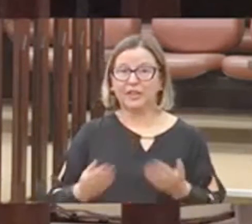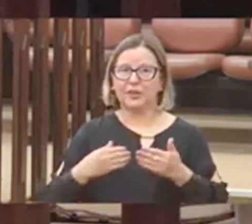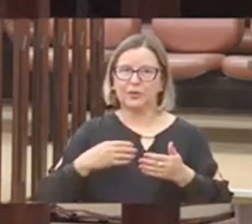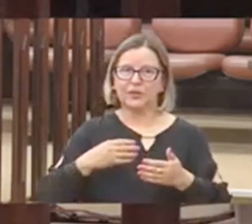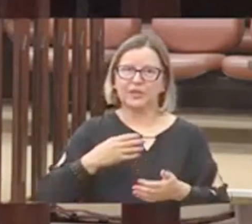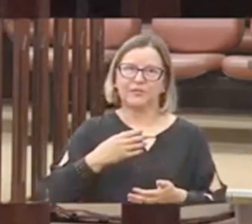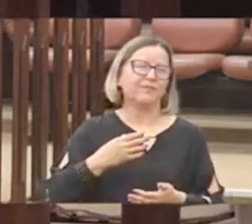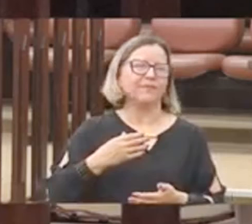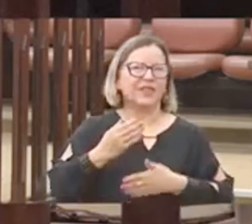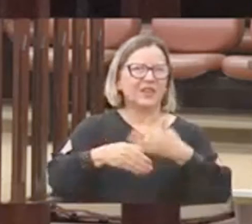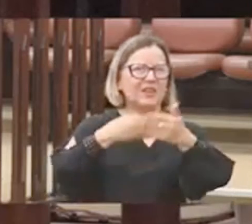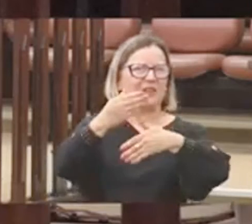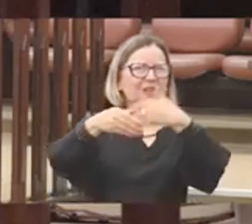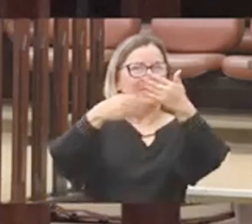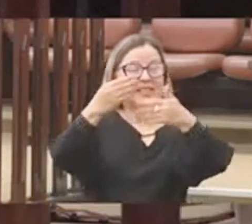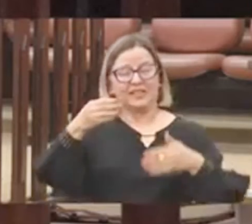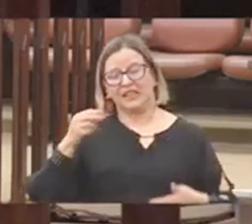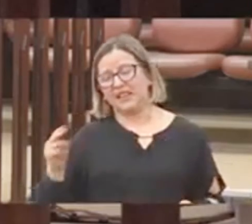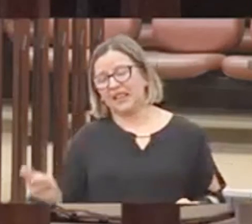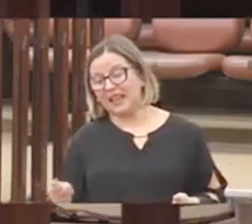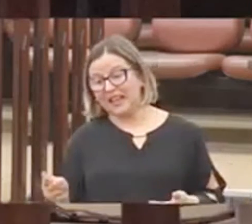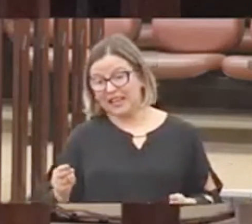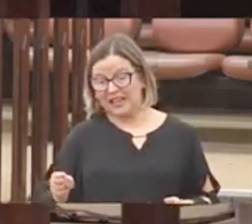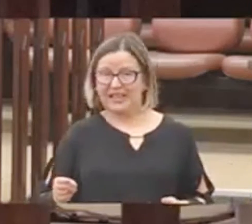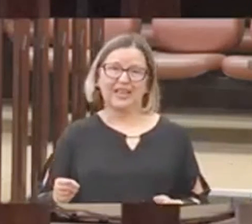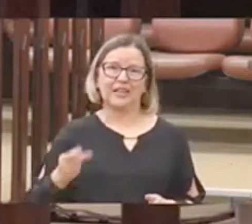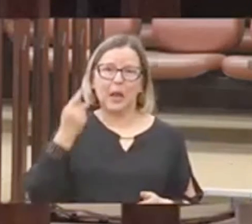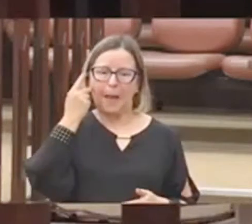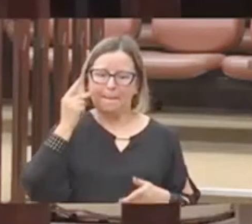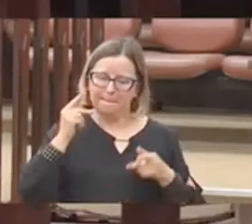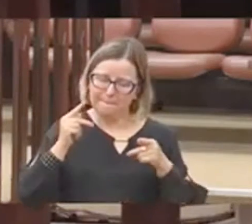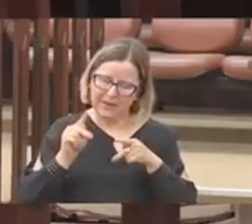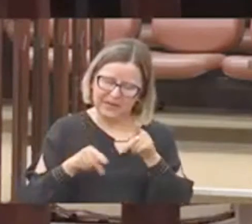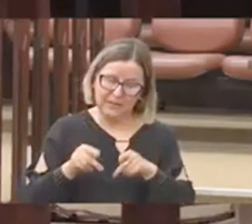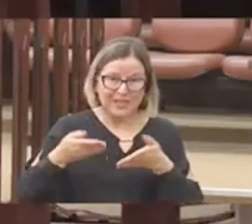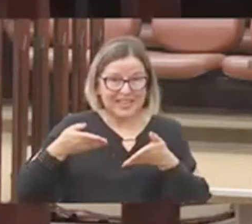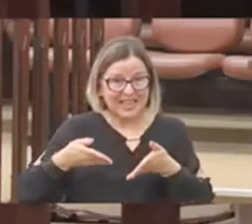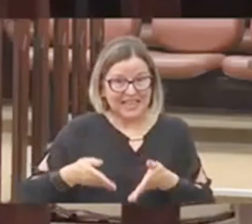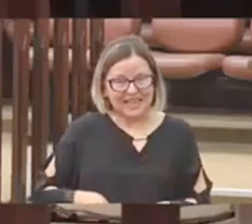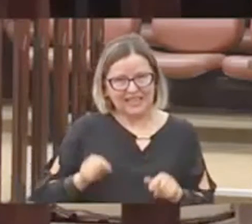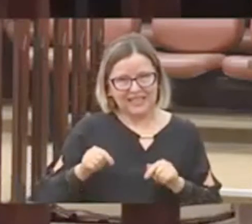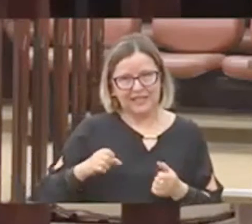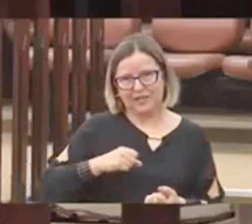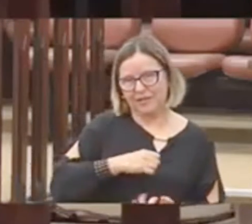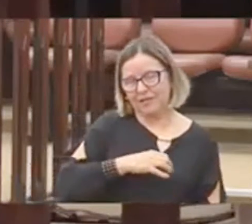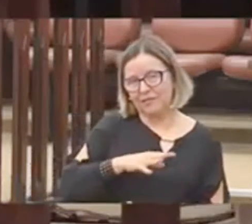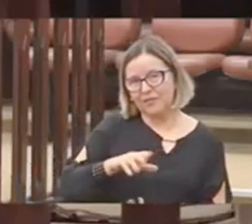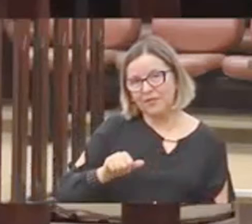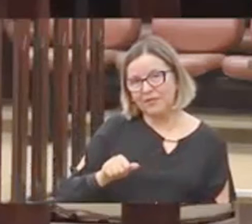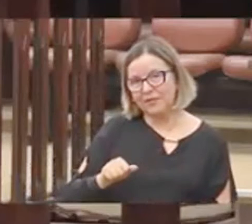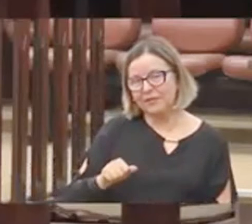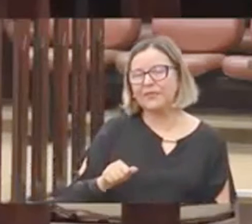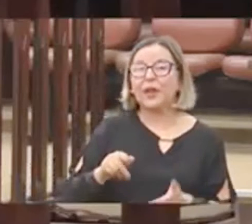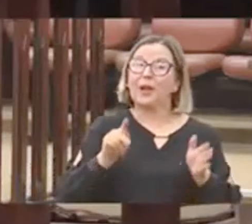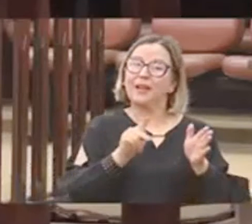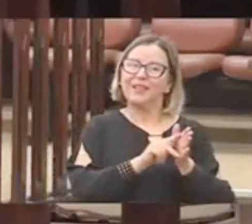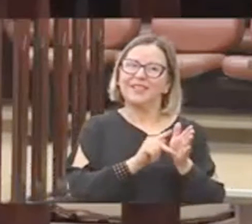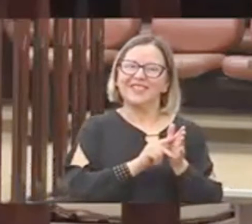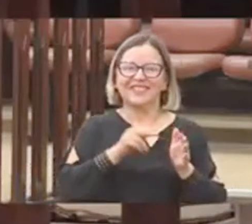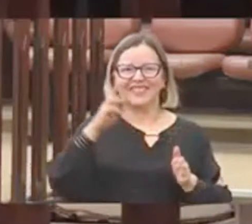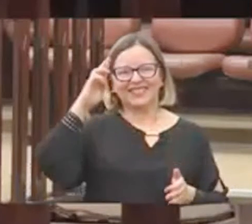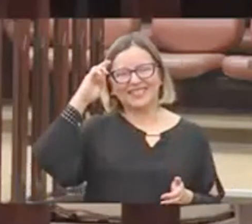consequências eternas para cada ser humano que nasce nesta terra, o próprio Senhor